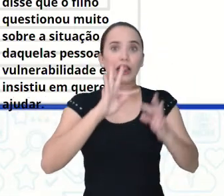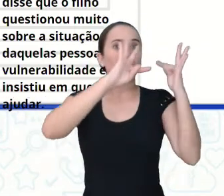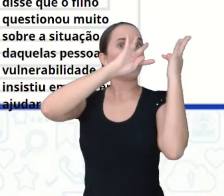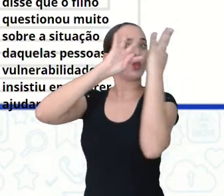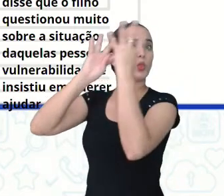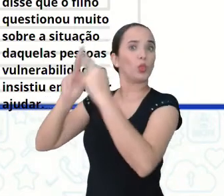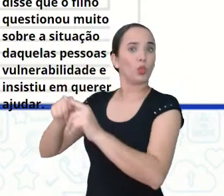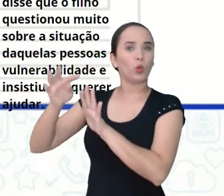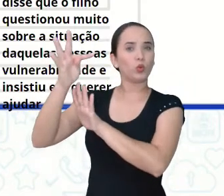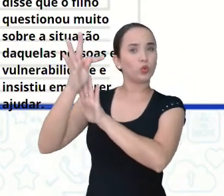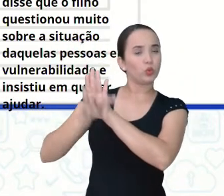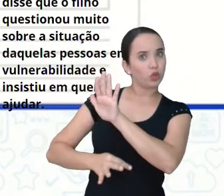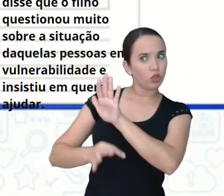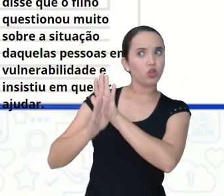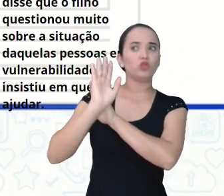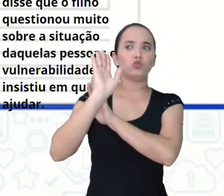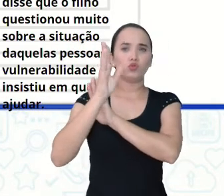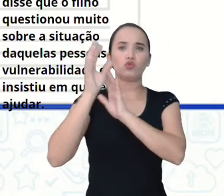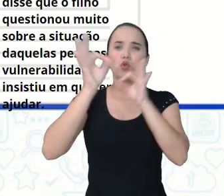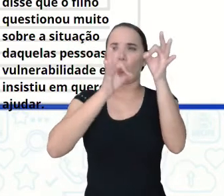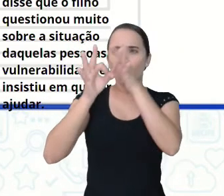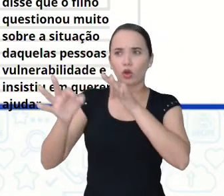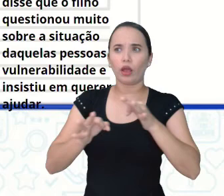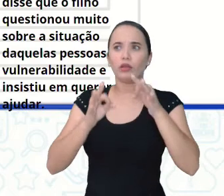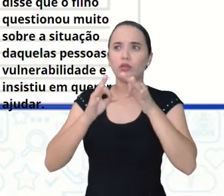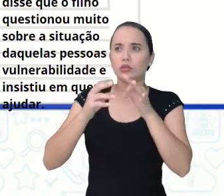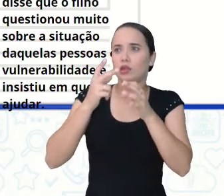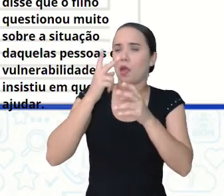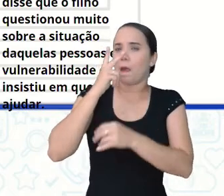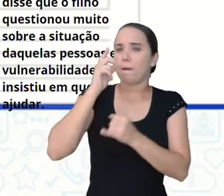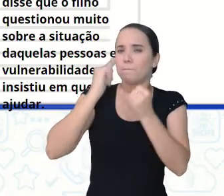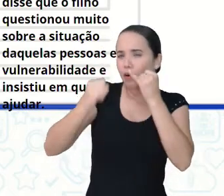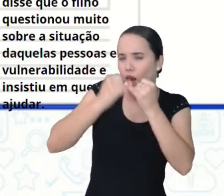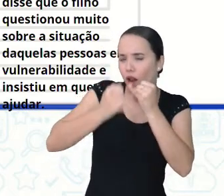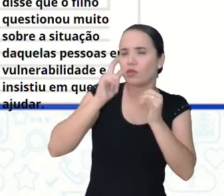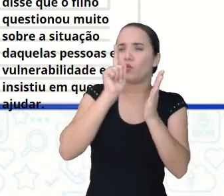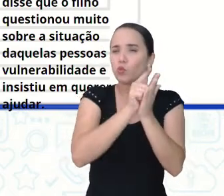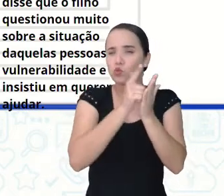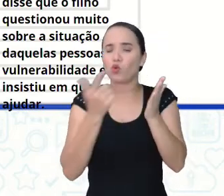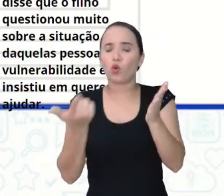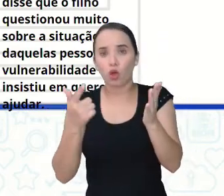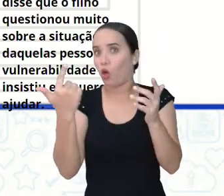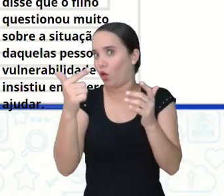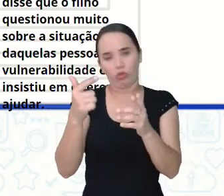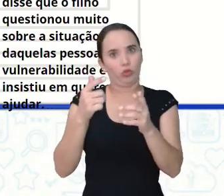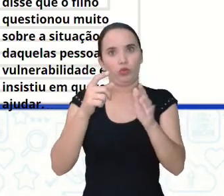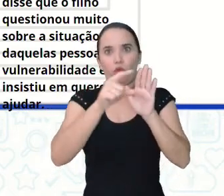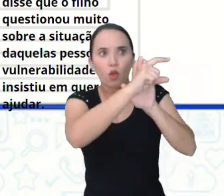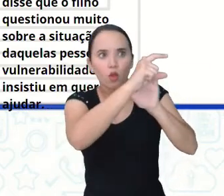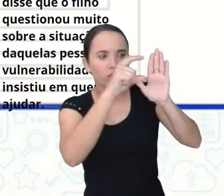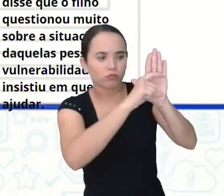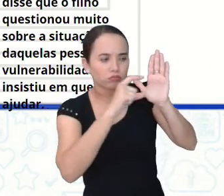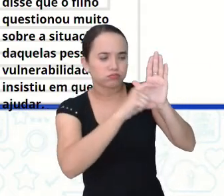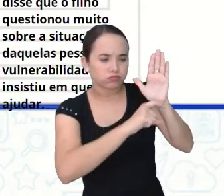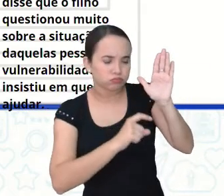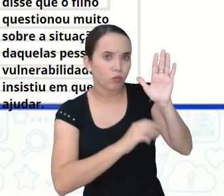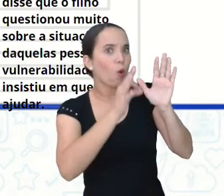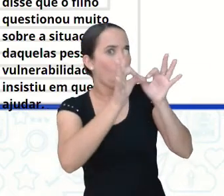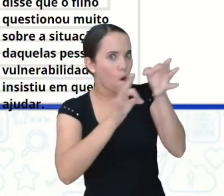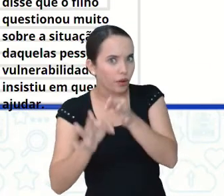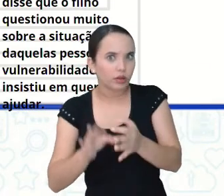Eu organizei de uma forma de jornal, então a gente não tem os parágrafos muito bem definidos. Mas se fosse em outra